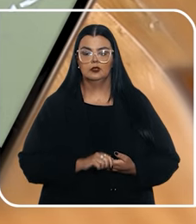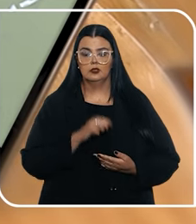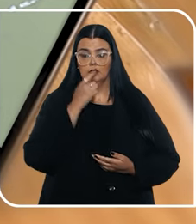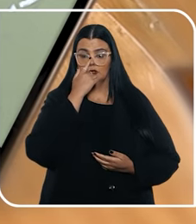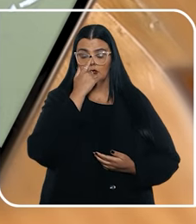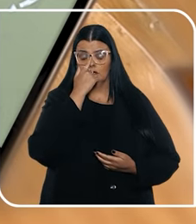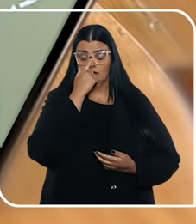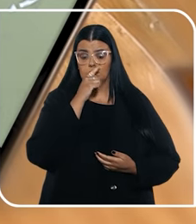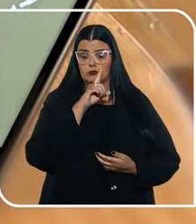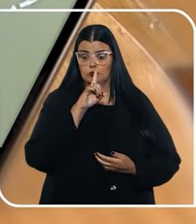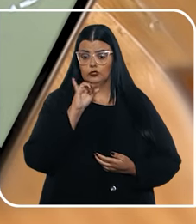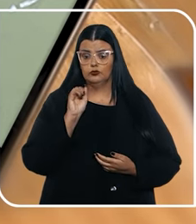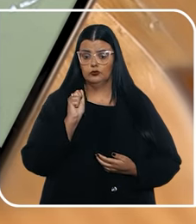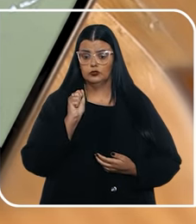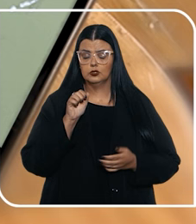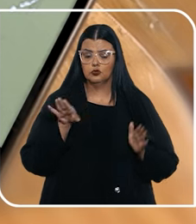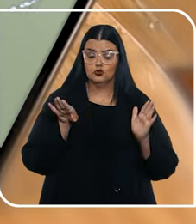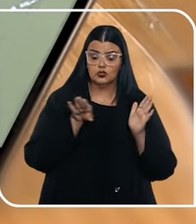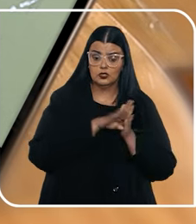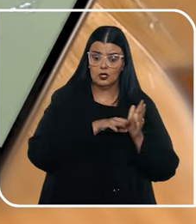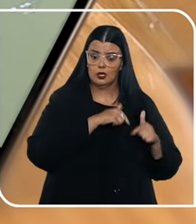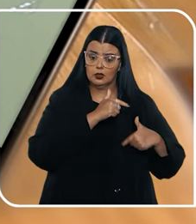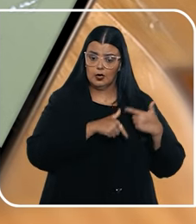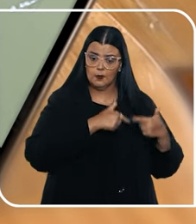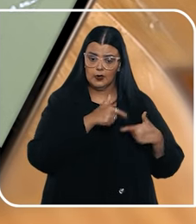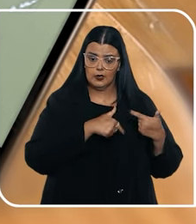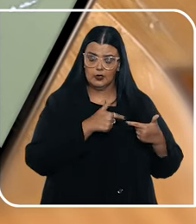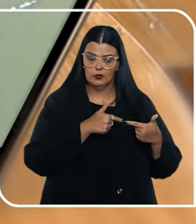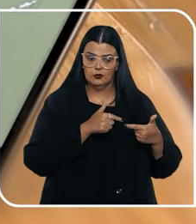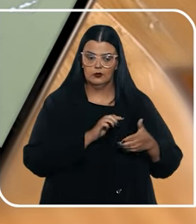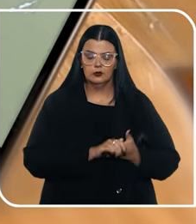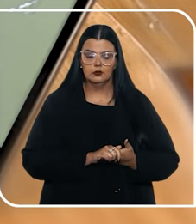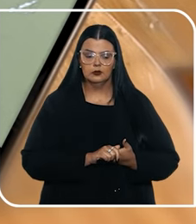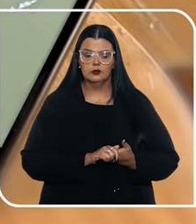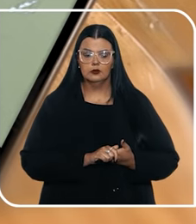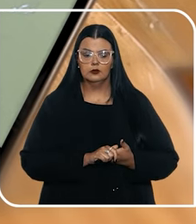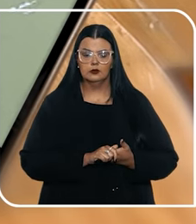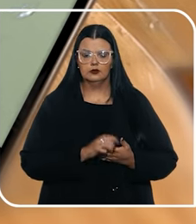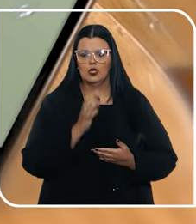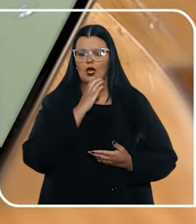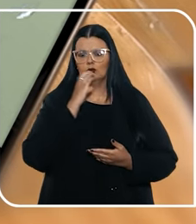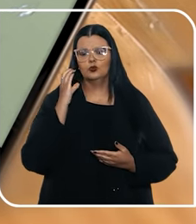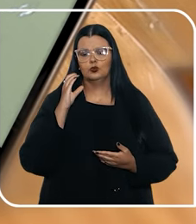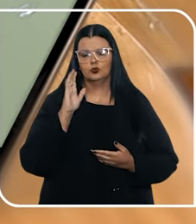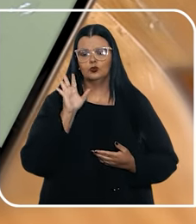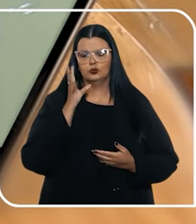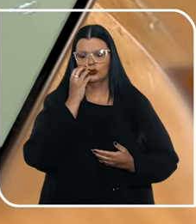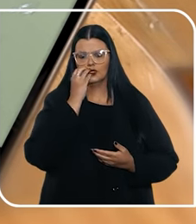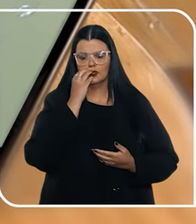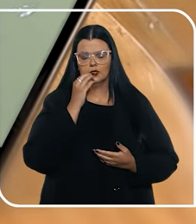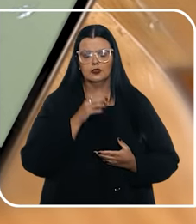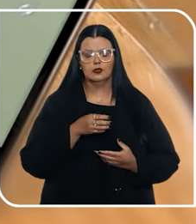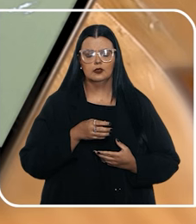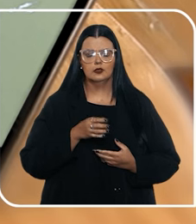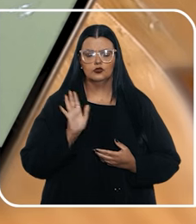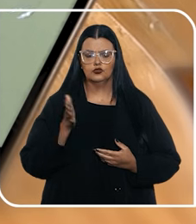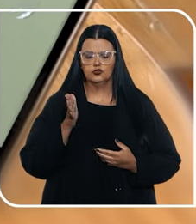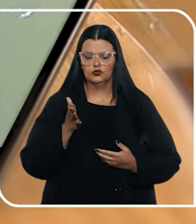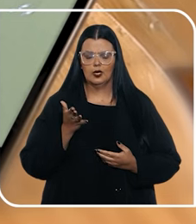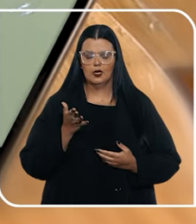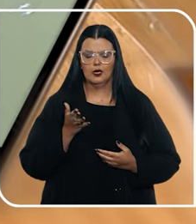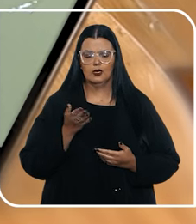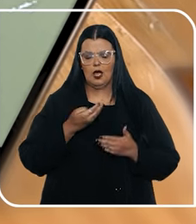belo dia, quando eu cheguei do serviço, né, aí a Kimi já estava adulta, ela já